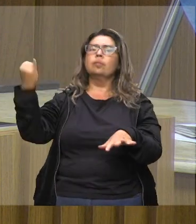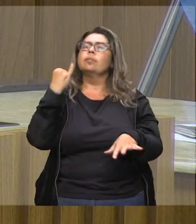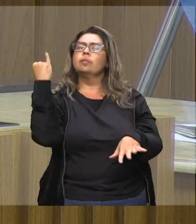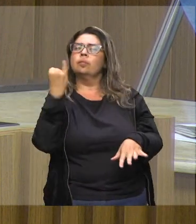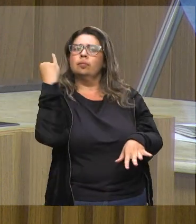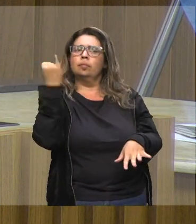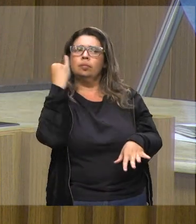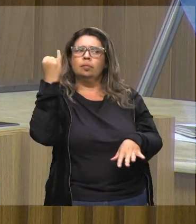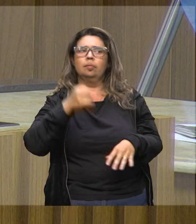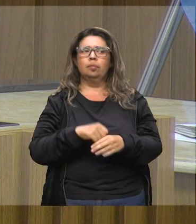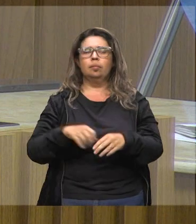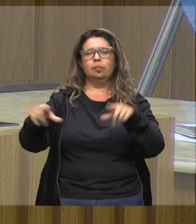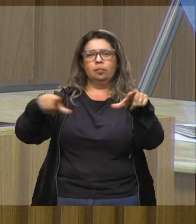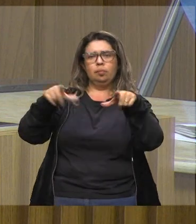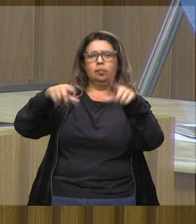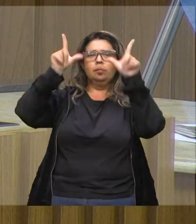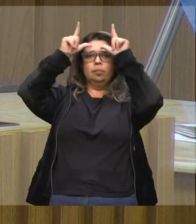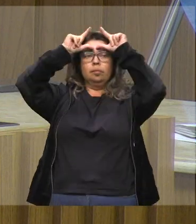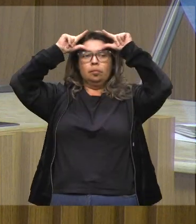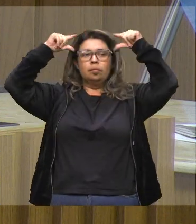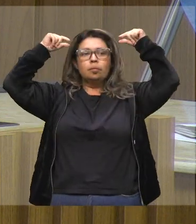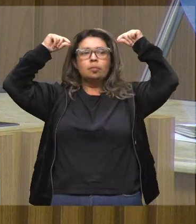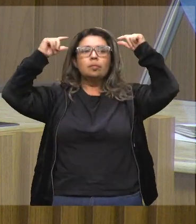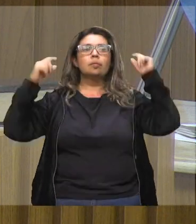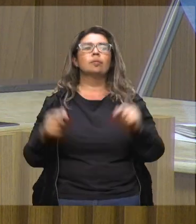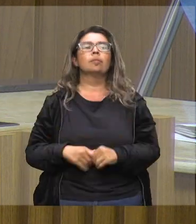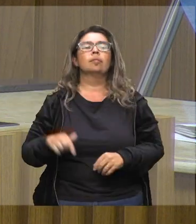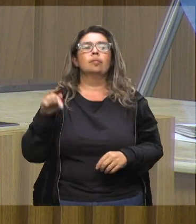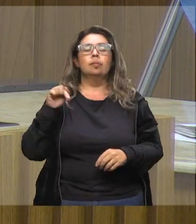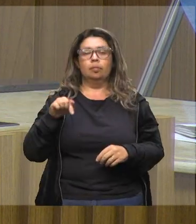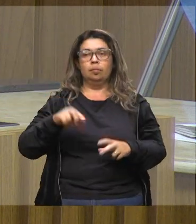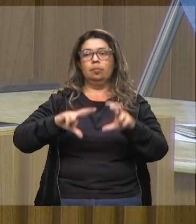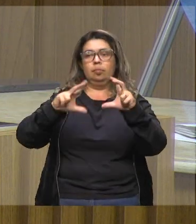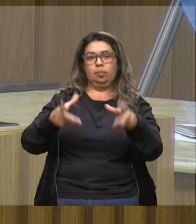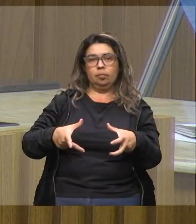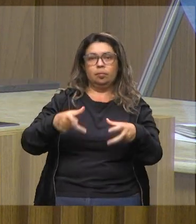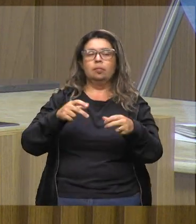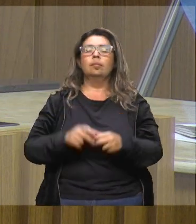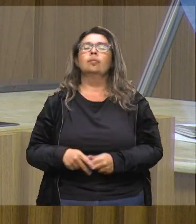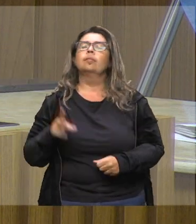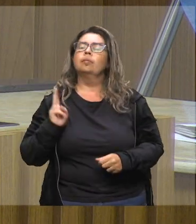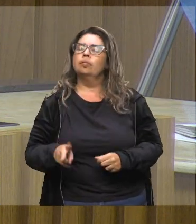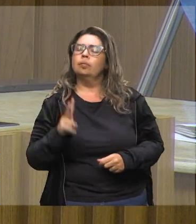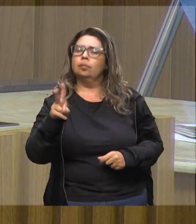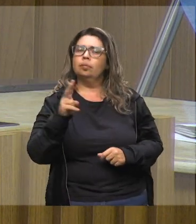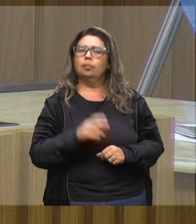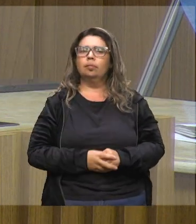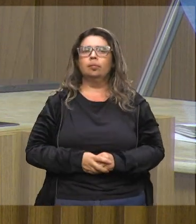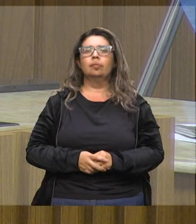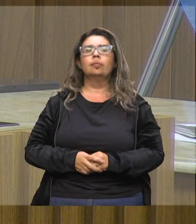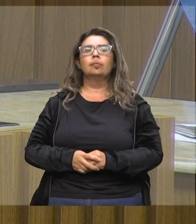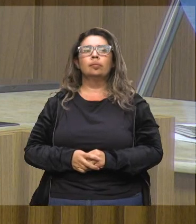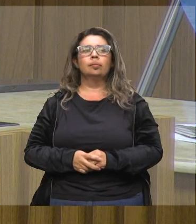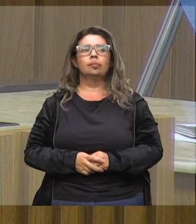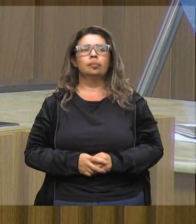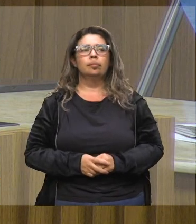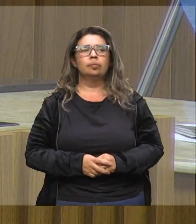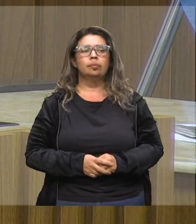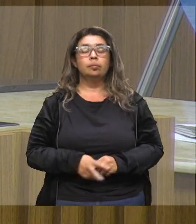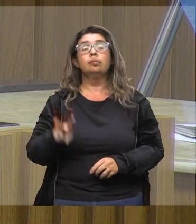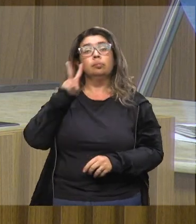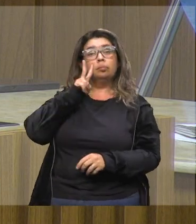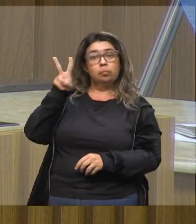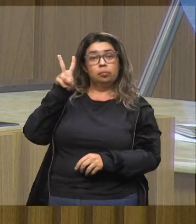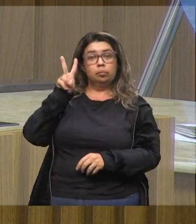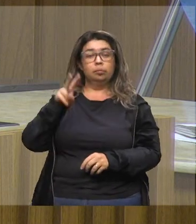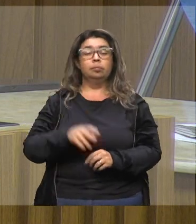principalmente os profissionais da enfermagem, que essa Casa de Lei, como sempre, estará de olho